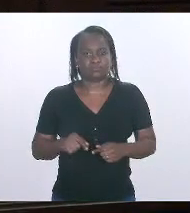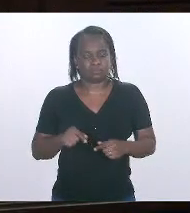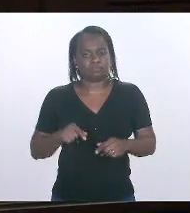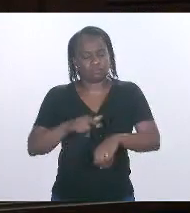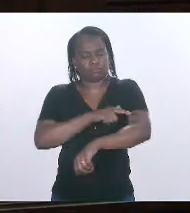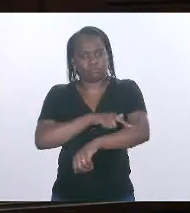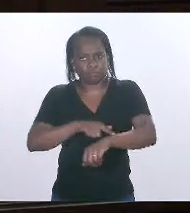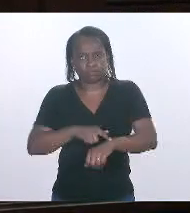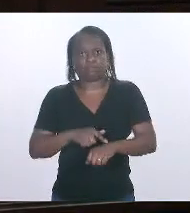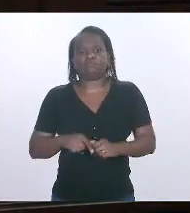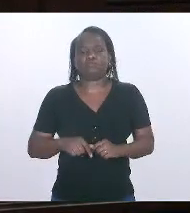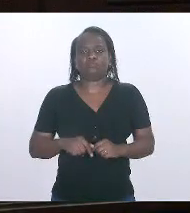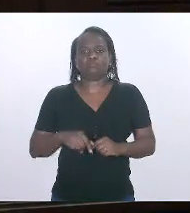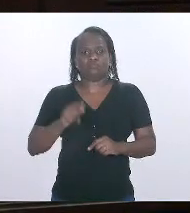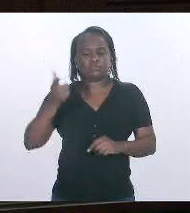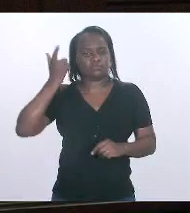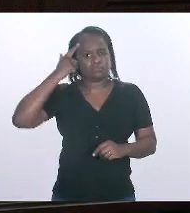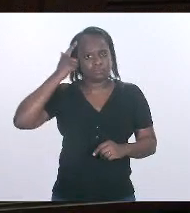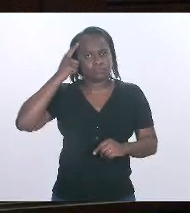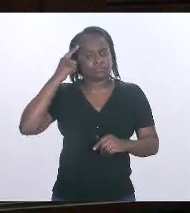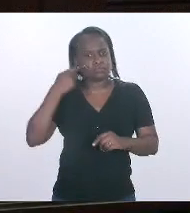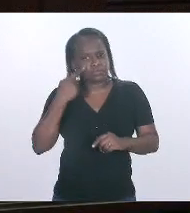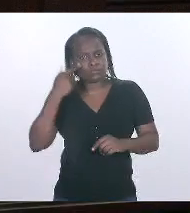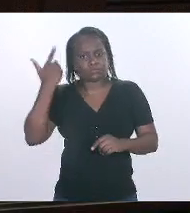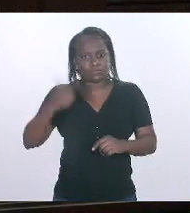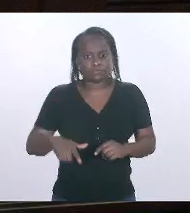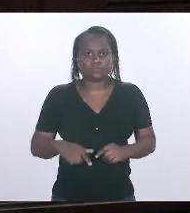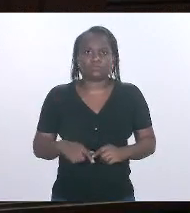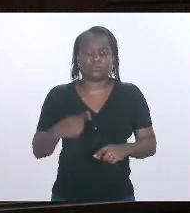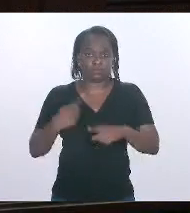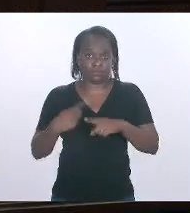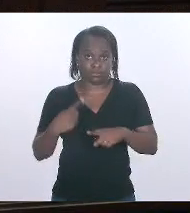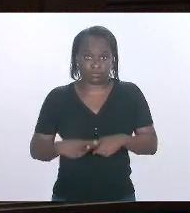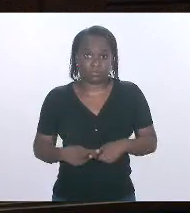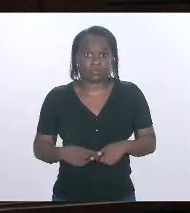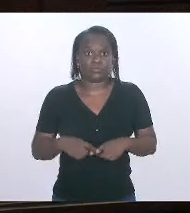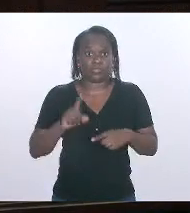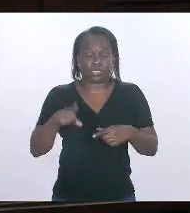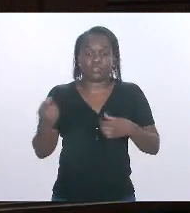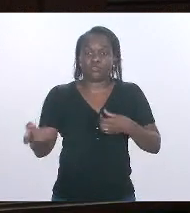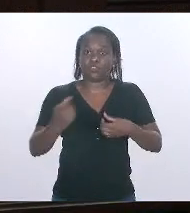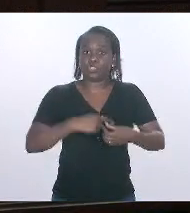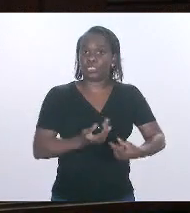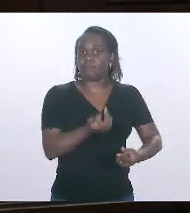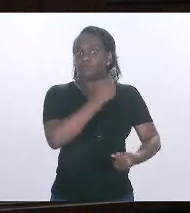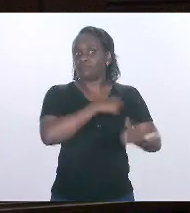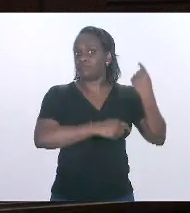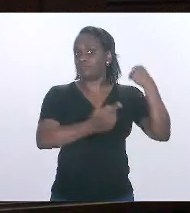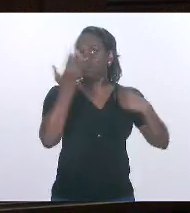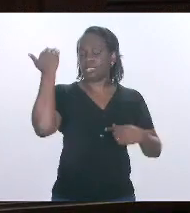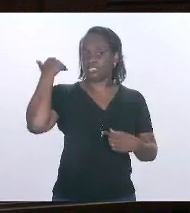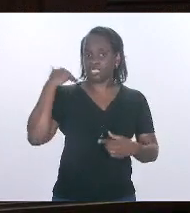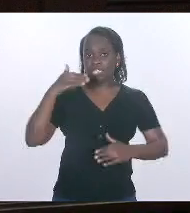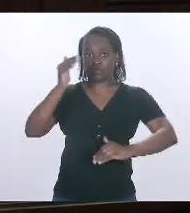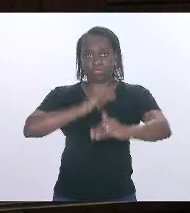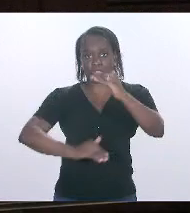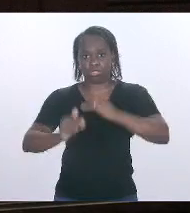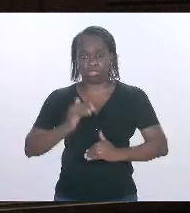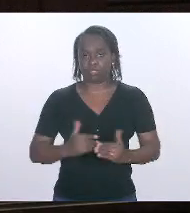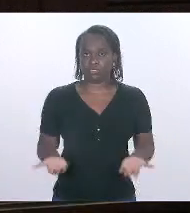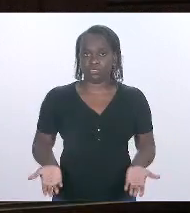sutil, que o senhor reveja isso, porque isso é voltar ao passado e ao